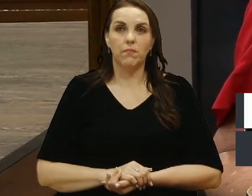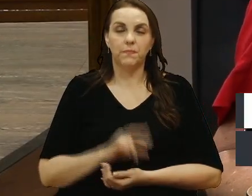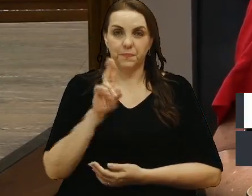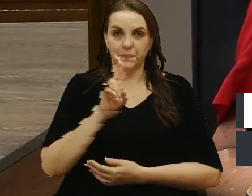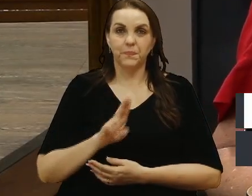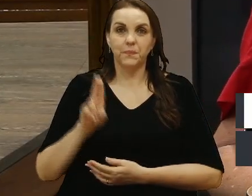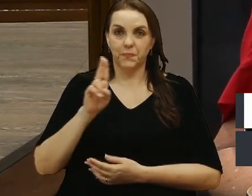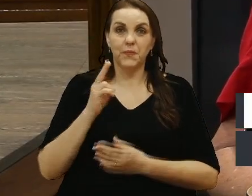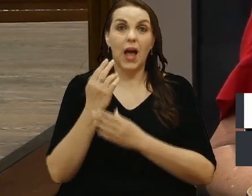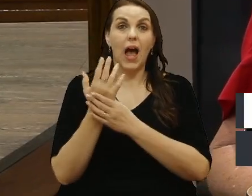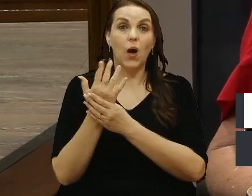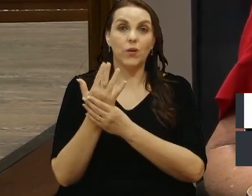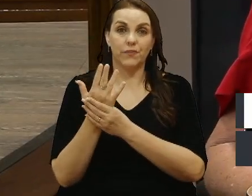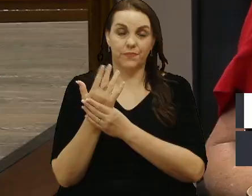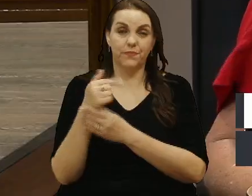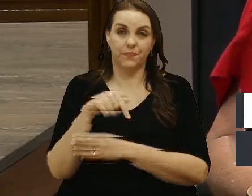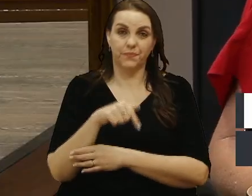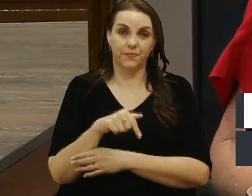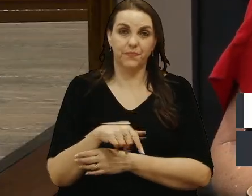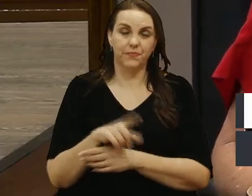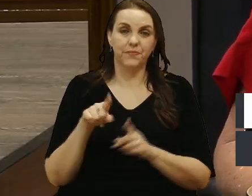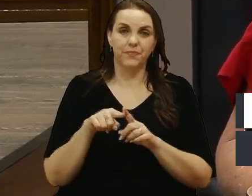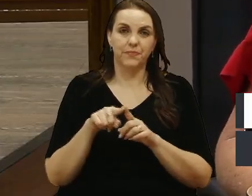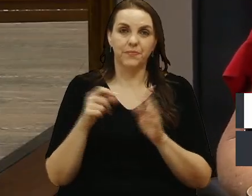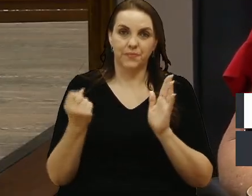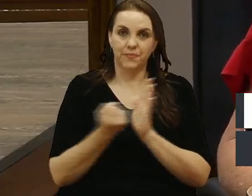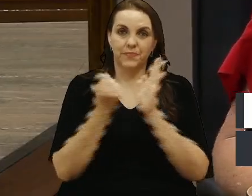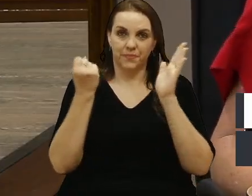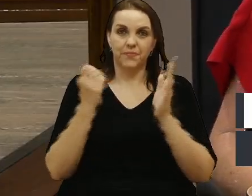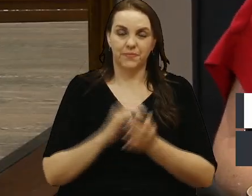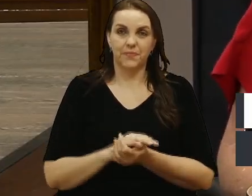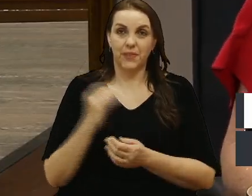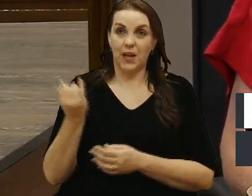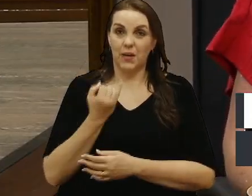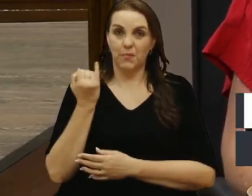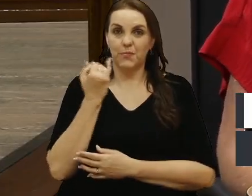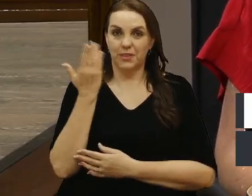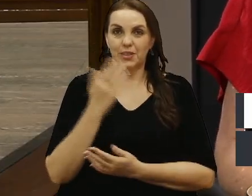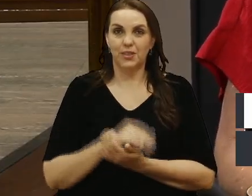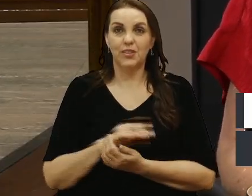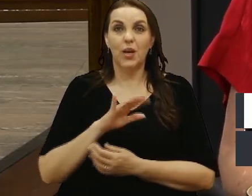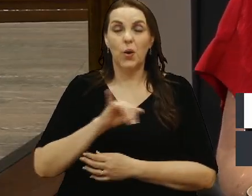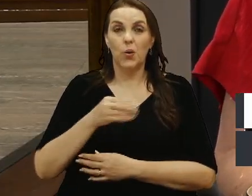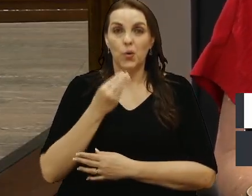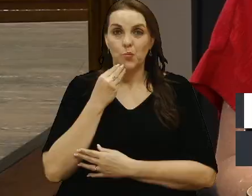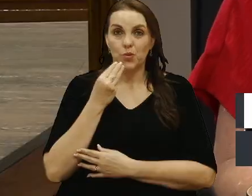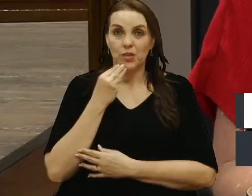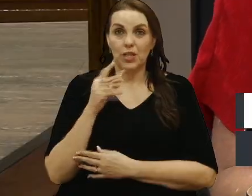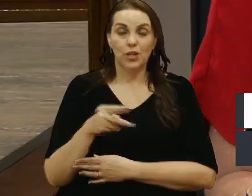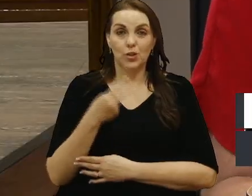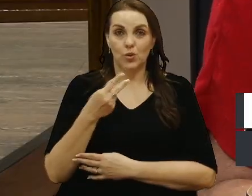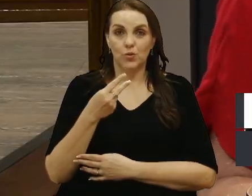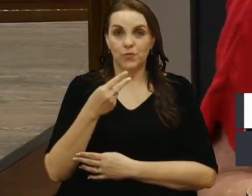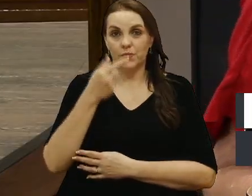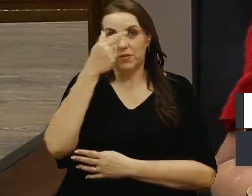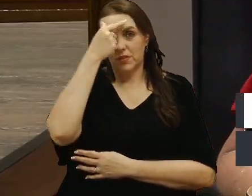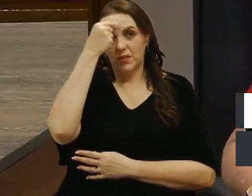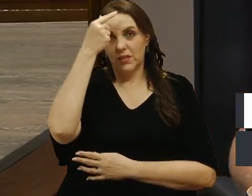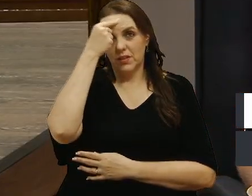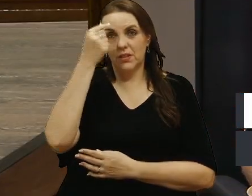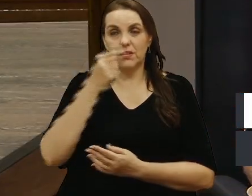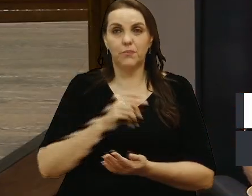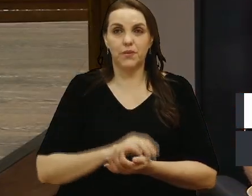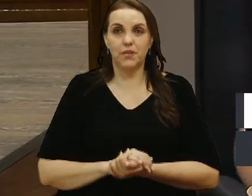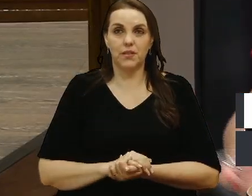Universidade Federal para cá também foi um marco. E também é muito importante. Eu tive a oportunidade de fazer 2 faculdades juntas com